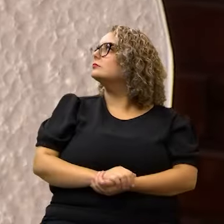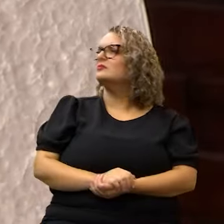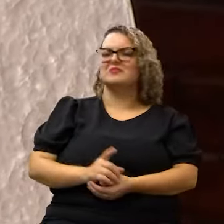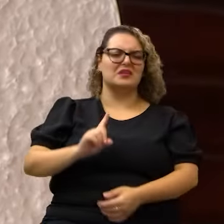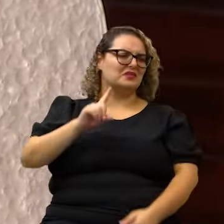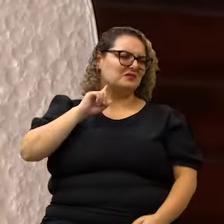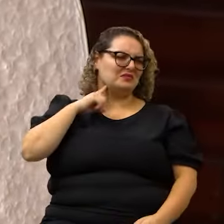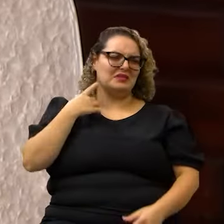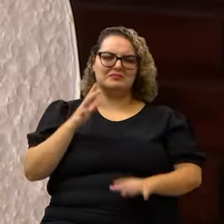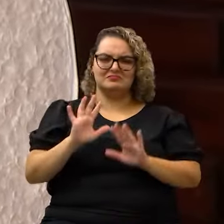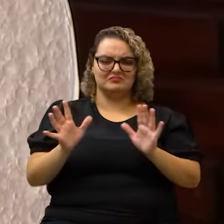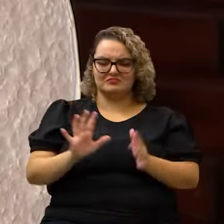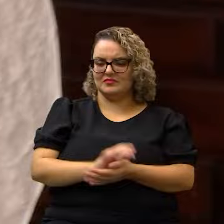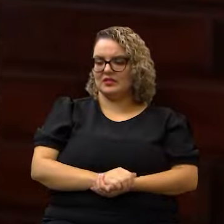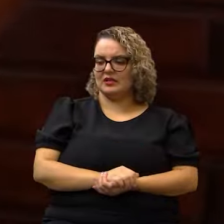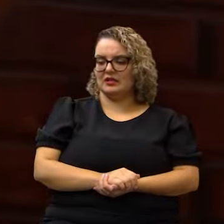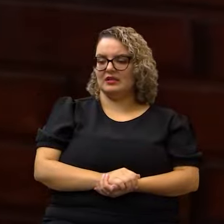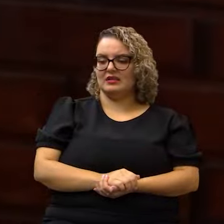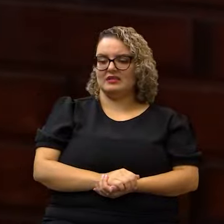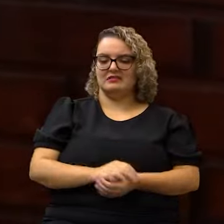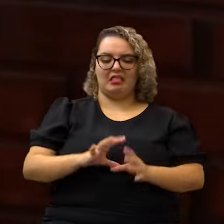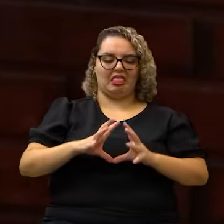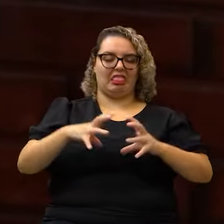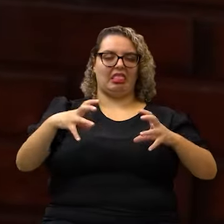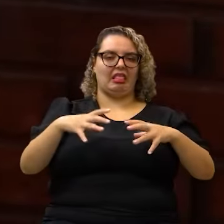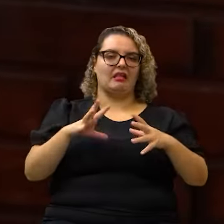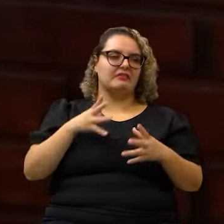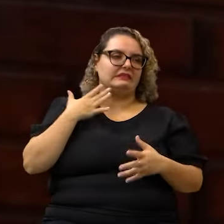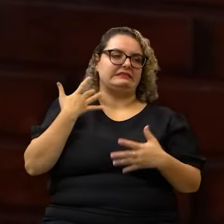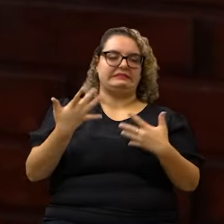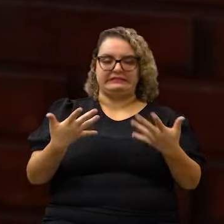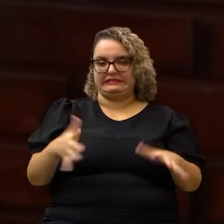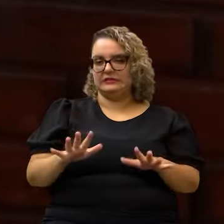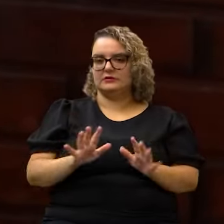Não faz sujeira. Se colocar muito, fica aquela meleca, né?